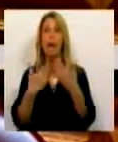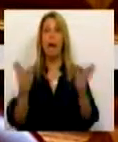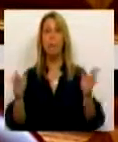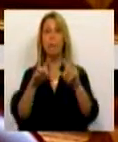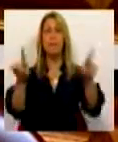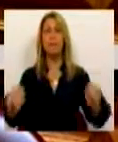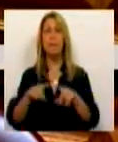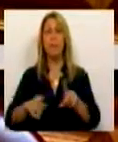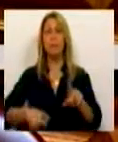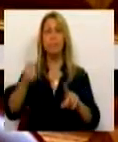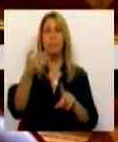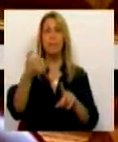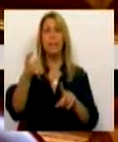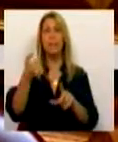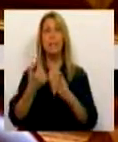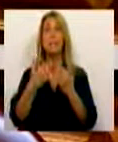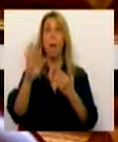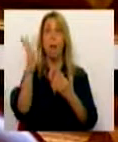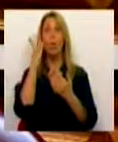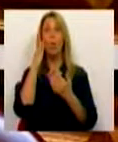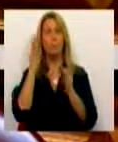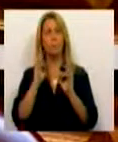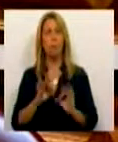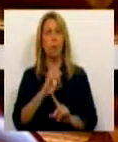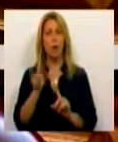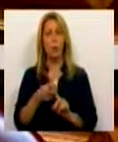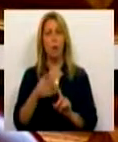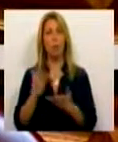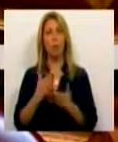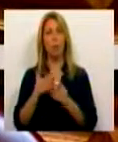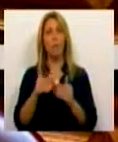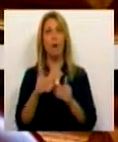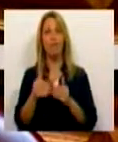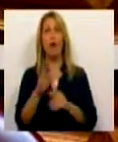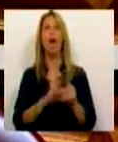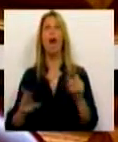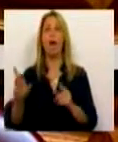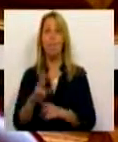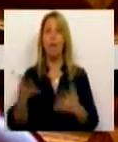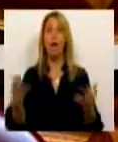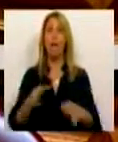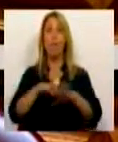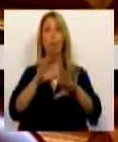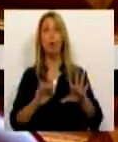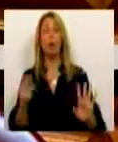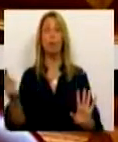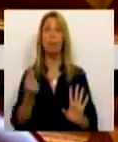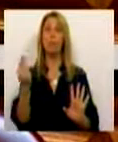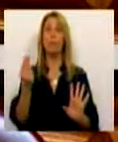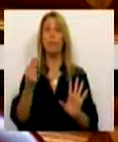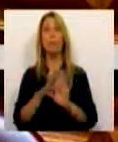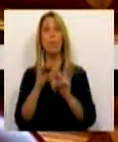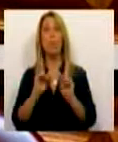salas, número que certamente aumentará no próximo ano letivo, decorrente da universalização a partir dos 3